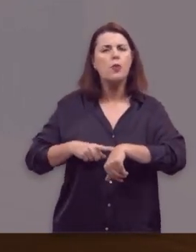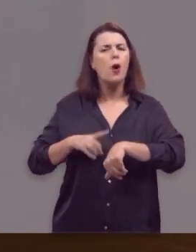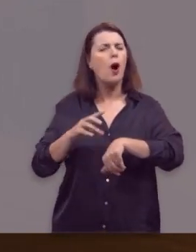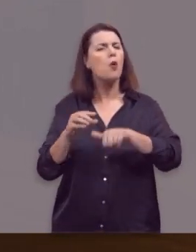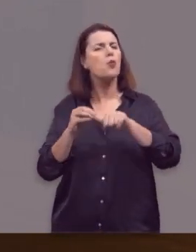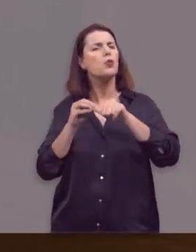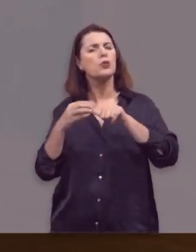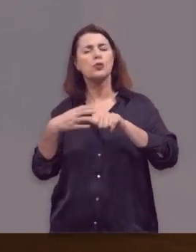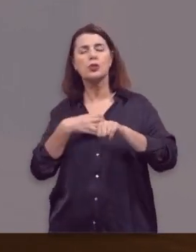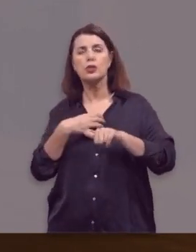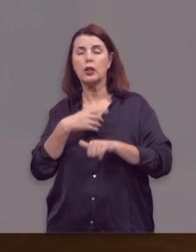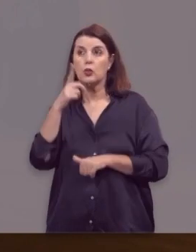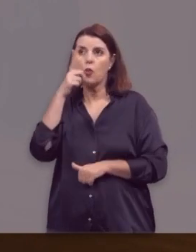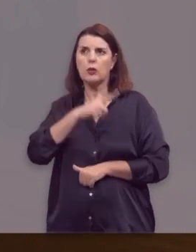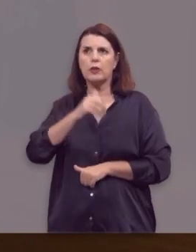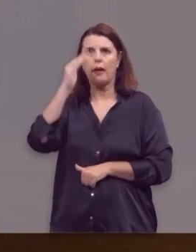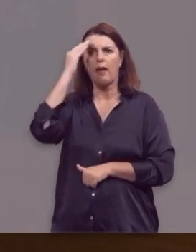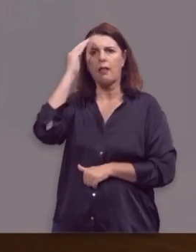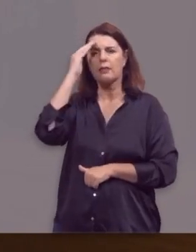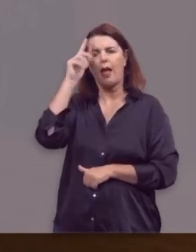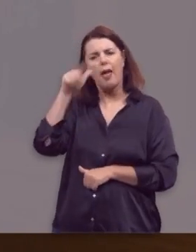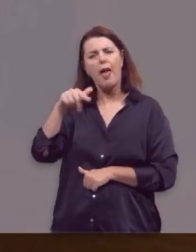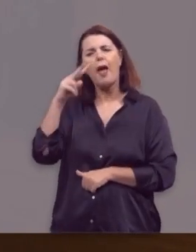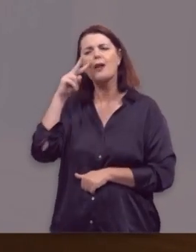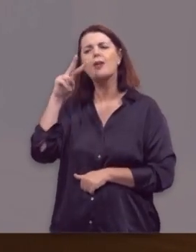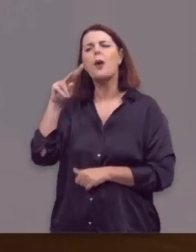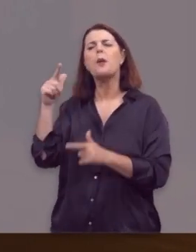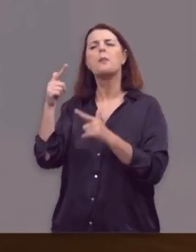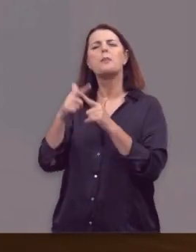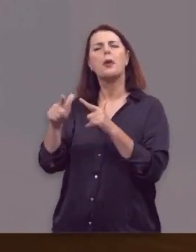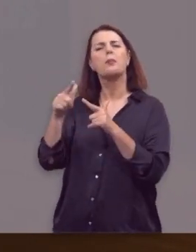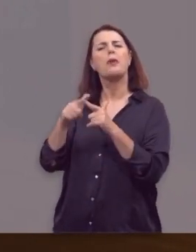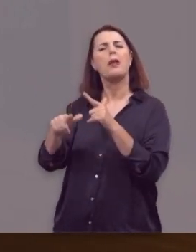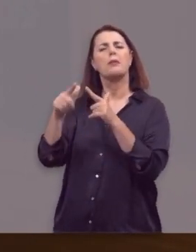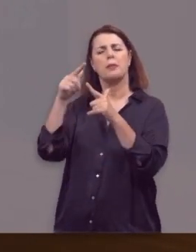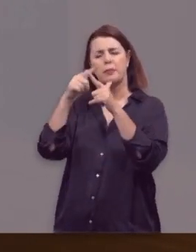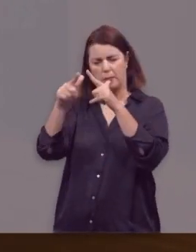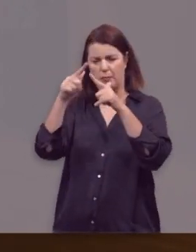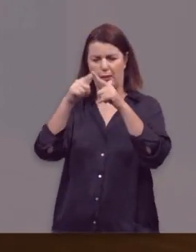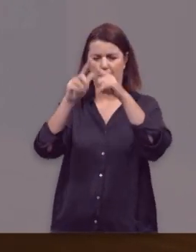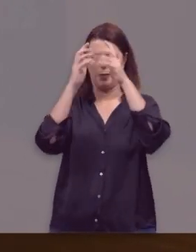que escutamos é o barulho das ondas que nos açoitam.